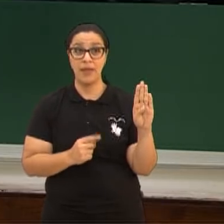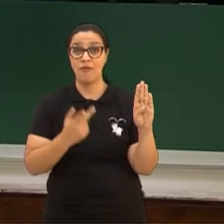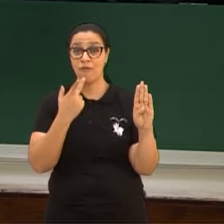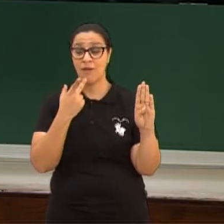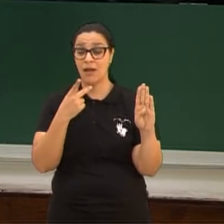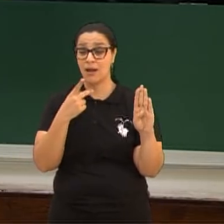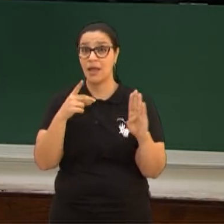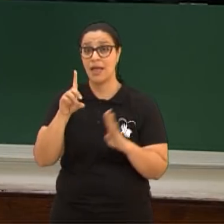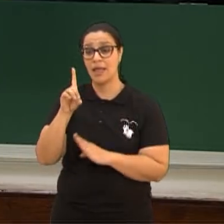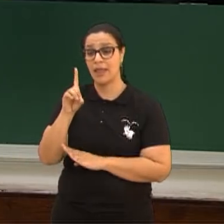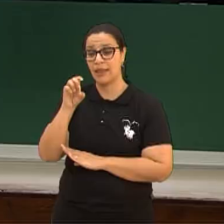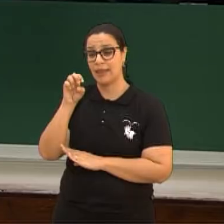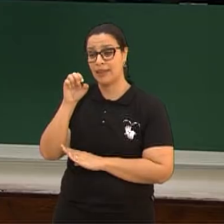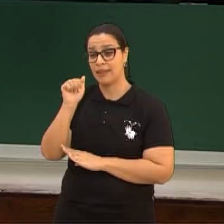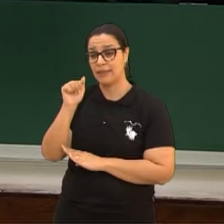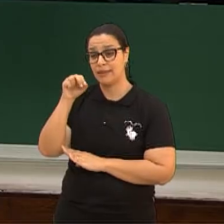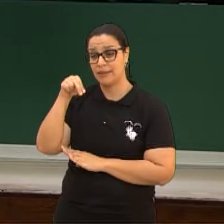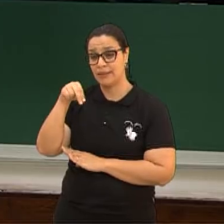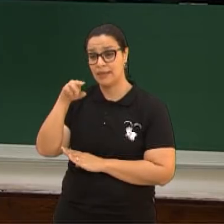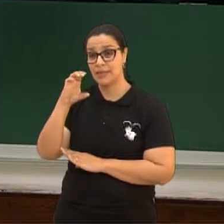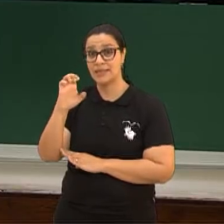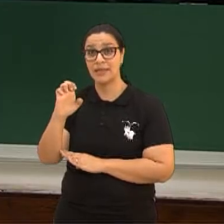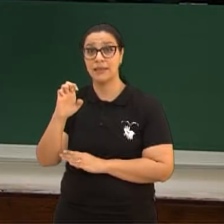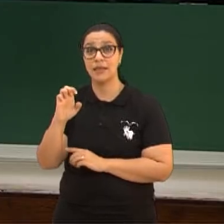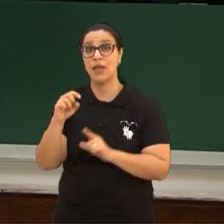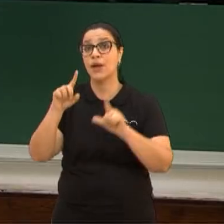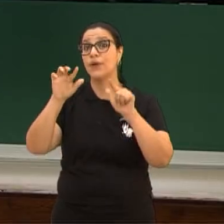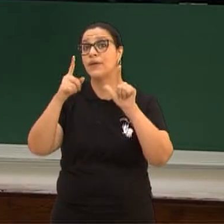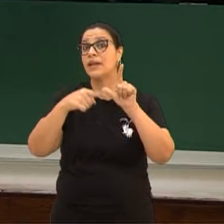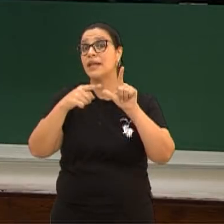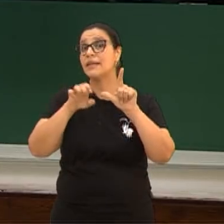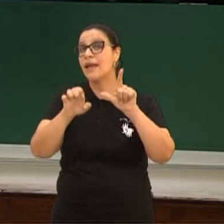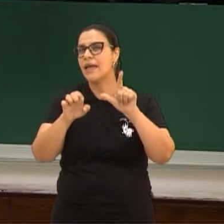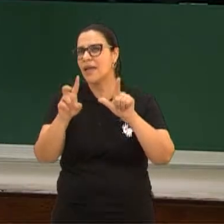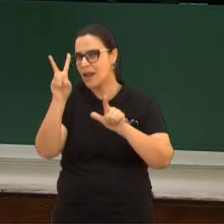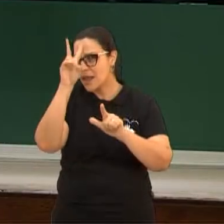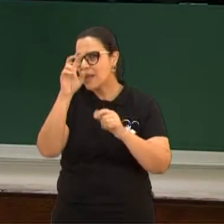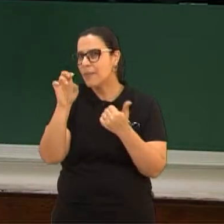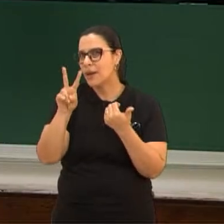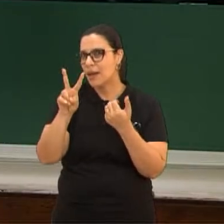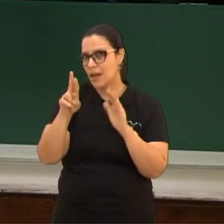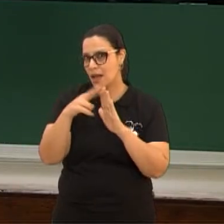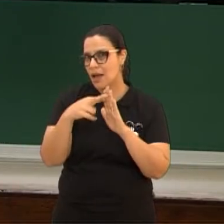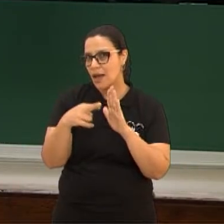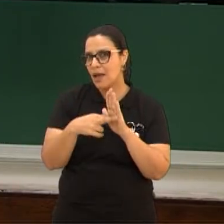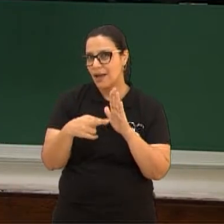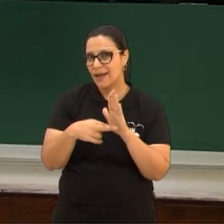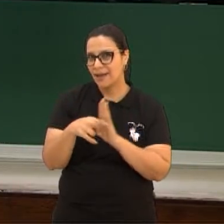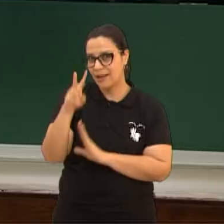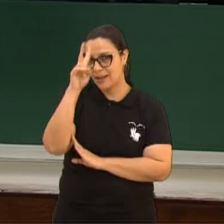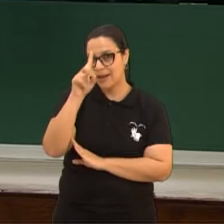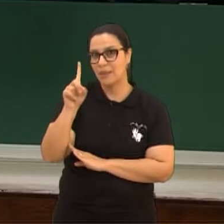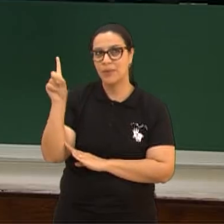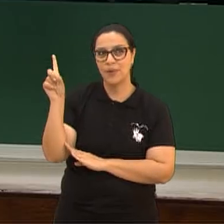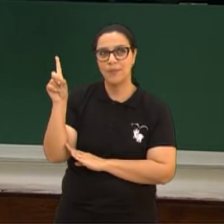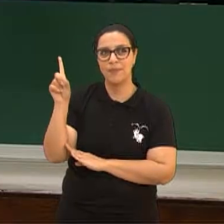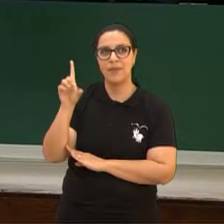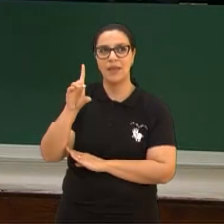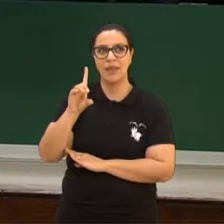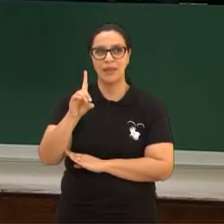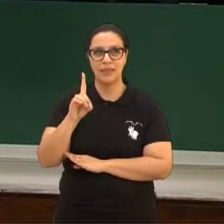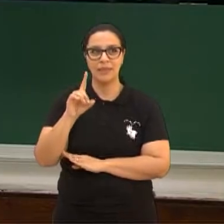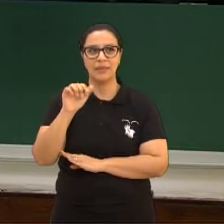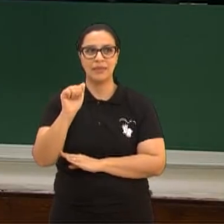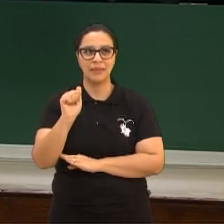verbo dance, atenção, terminou em e. Nós temos uma regrinha, lembram dela? Então, ficou they